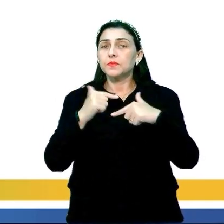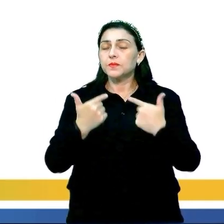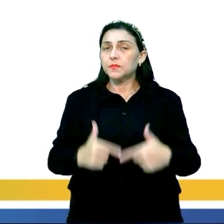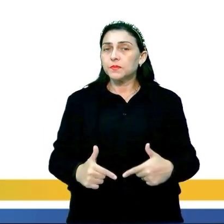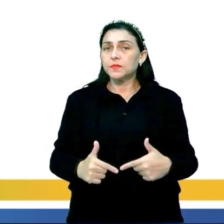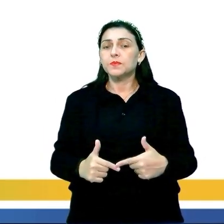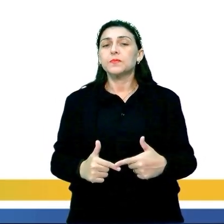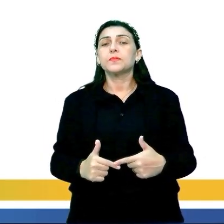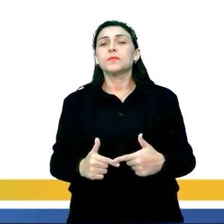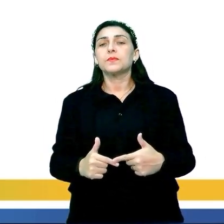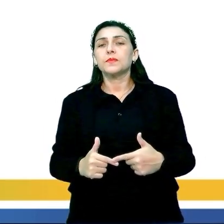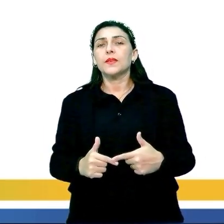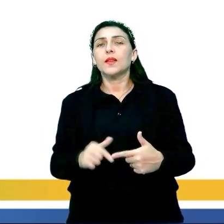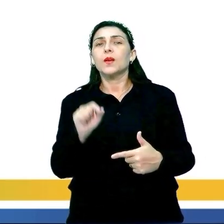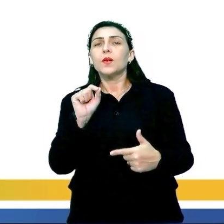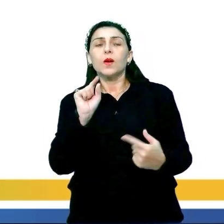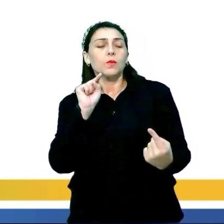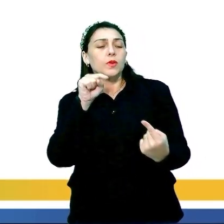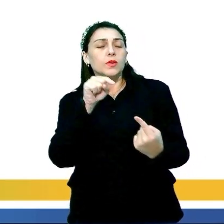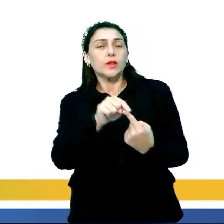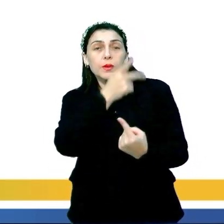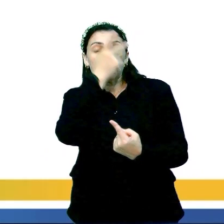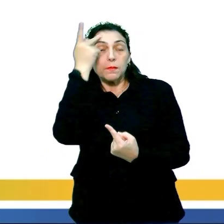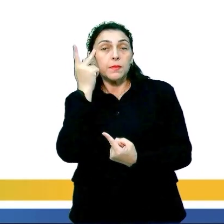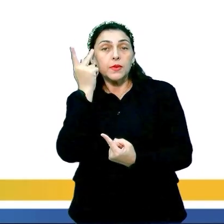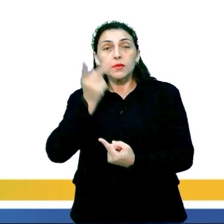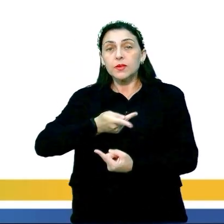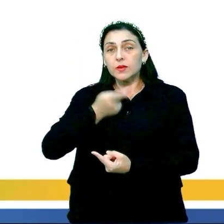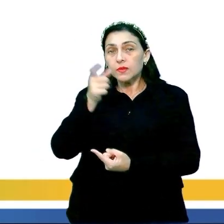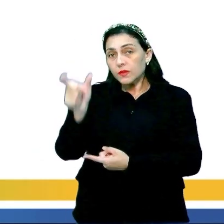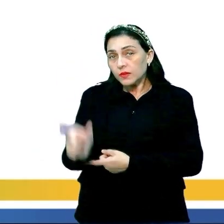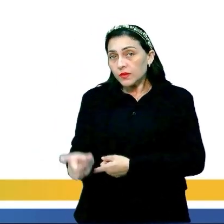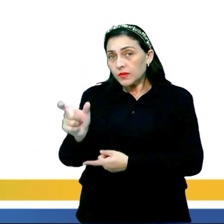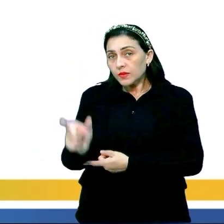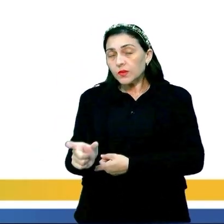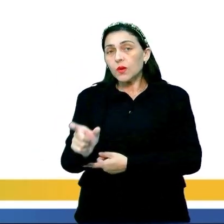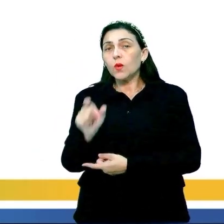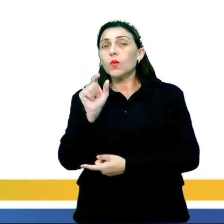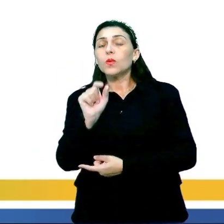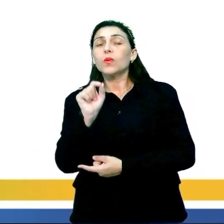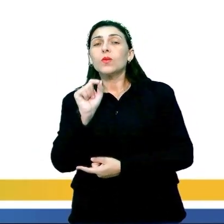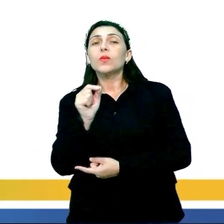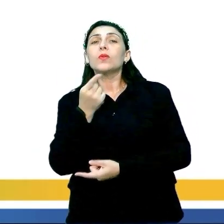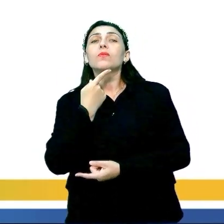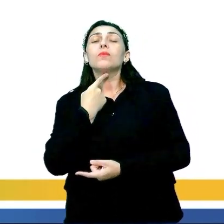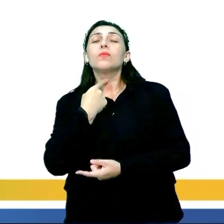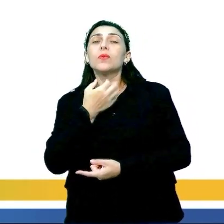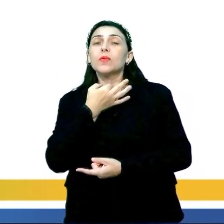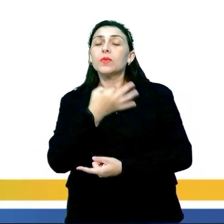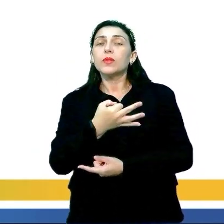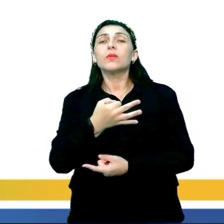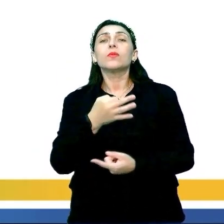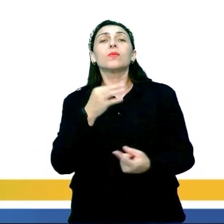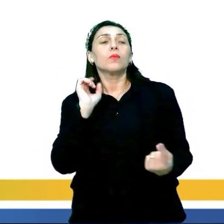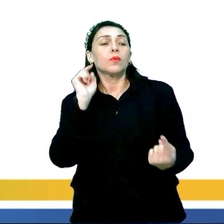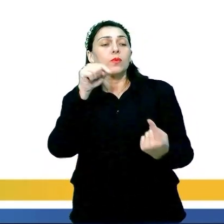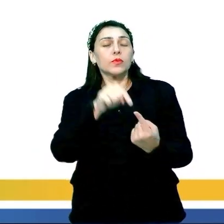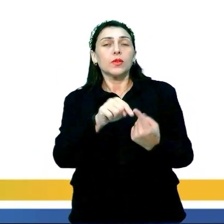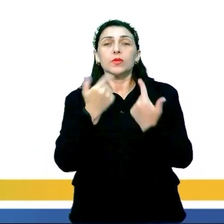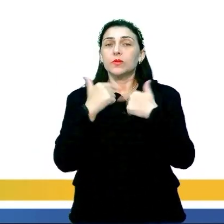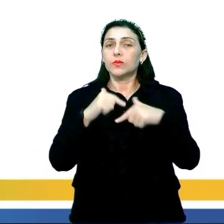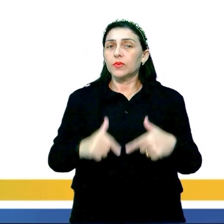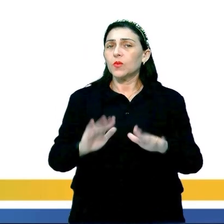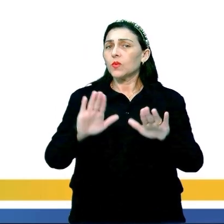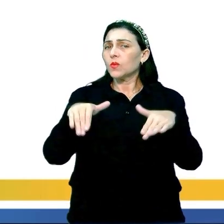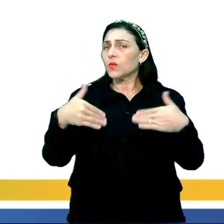linguagem segundo a intenção do falante. Então, de acordo com a sua intenção, você emprega uma função de uma